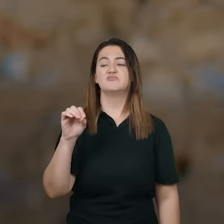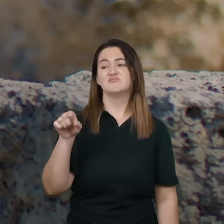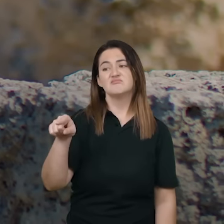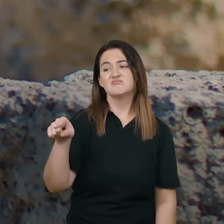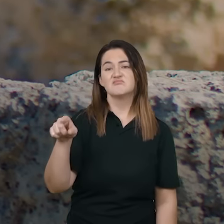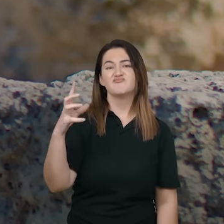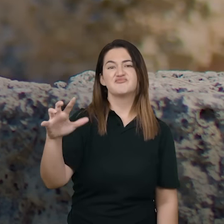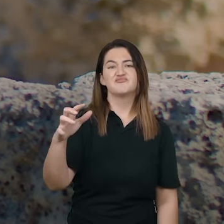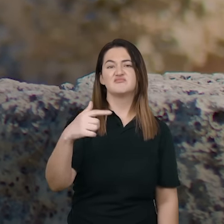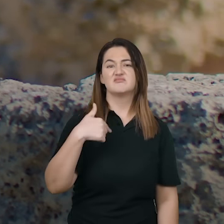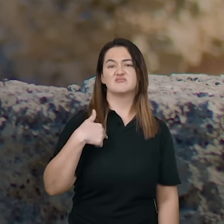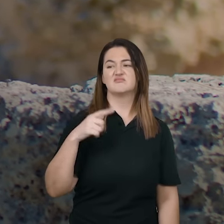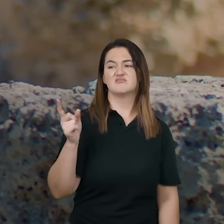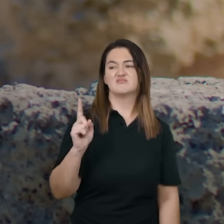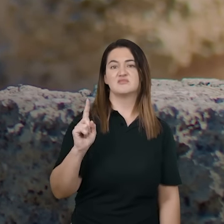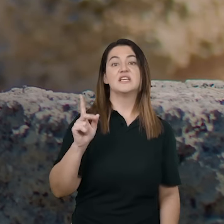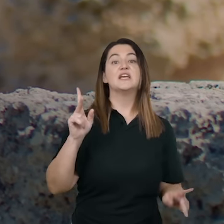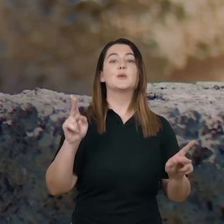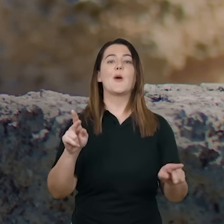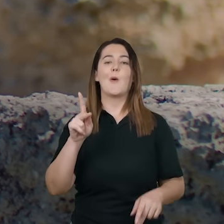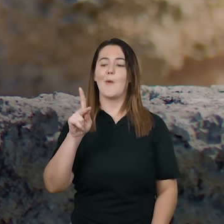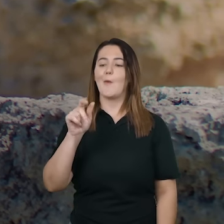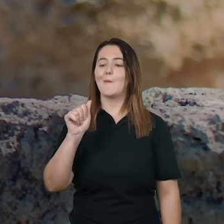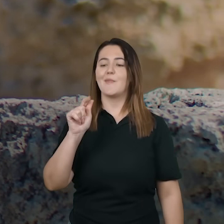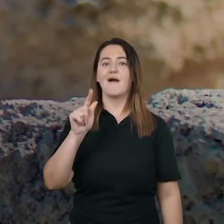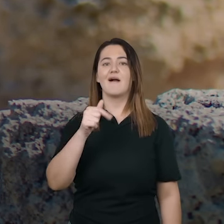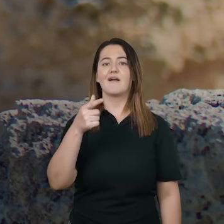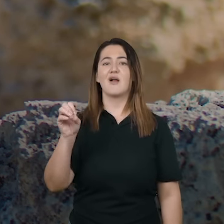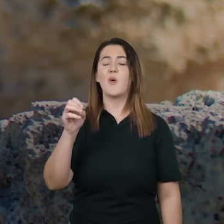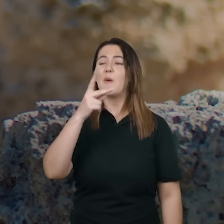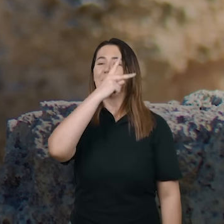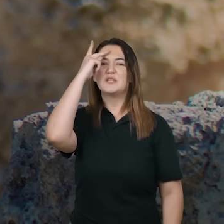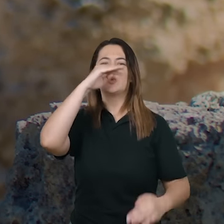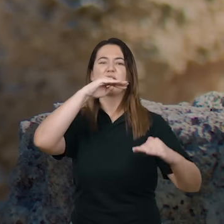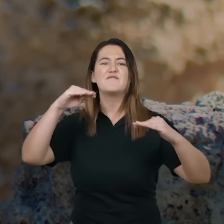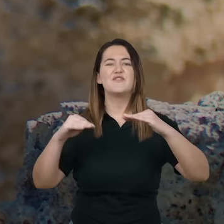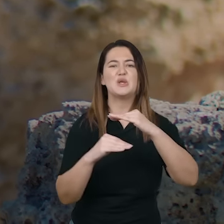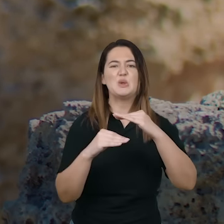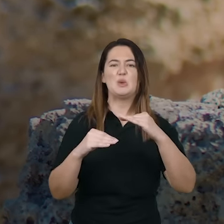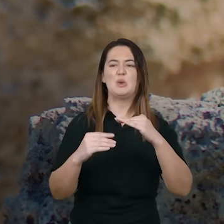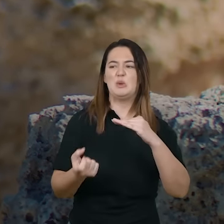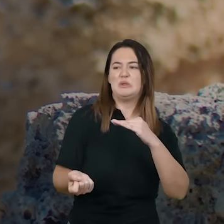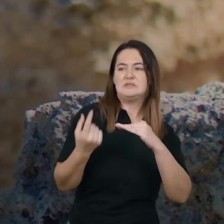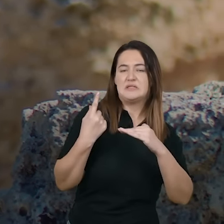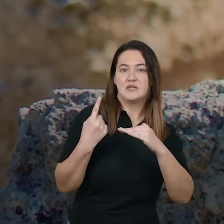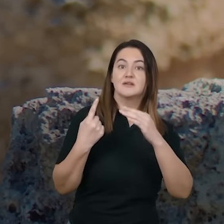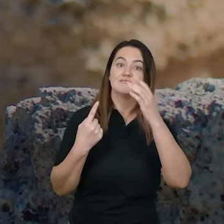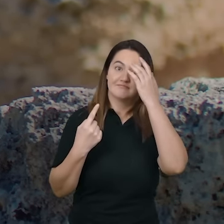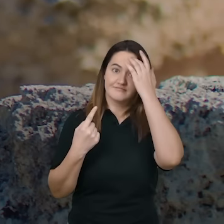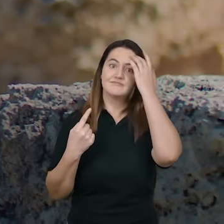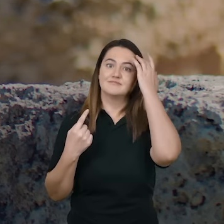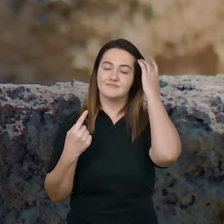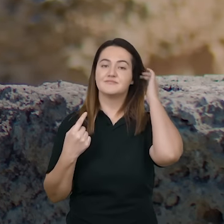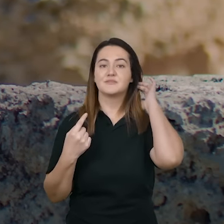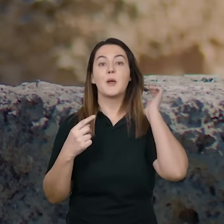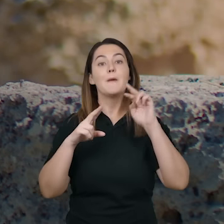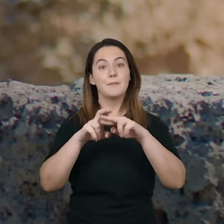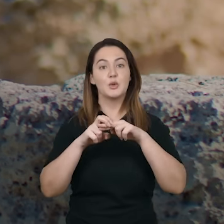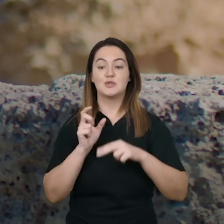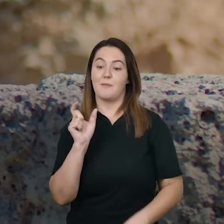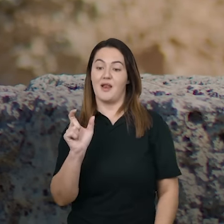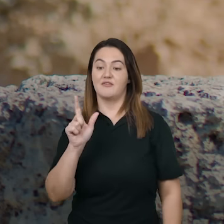negativa, como, por exemplo, pagãos, gente inferior, gente esquisita. Mas, de qualquer maneira, esta é a explicação